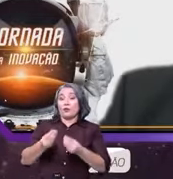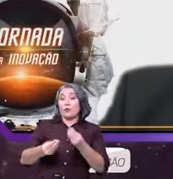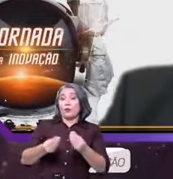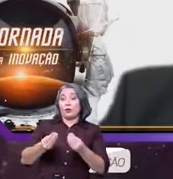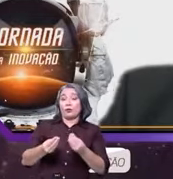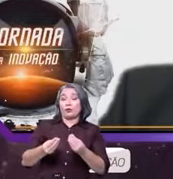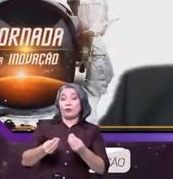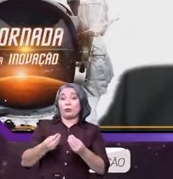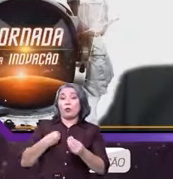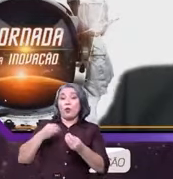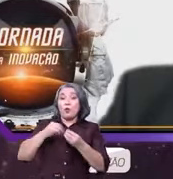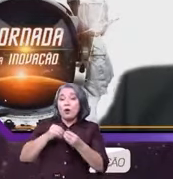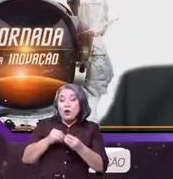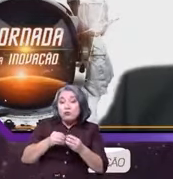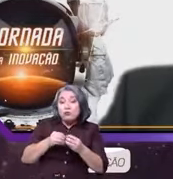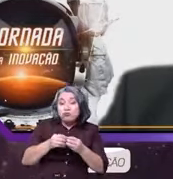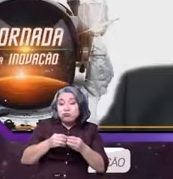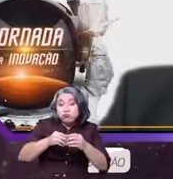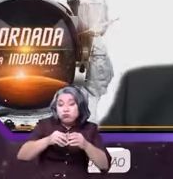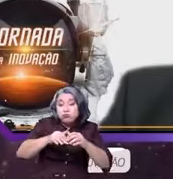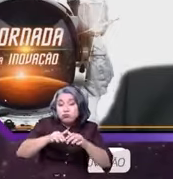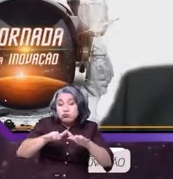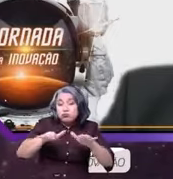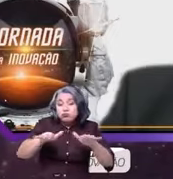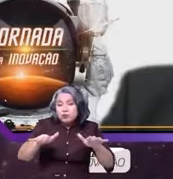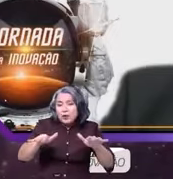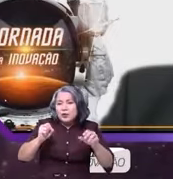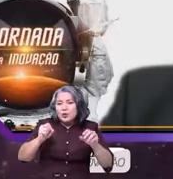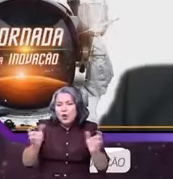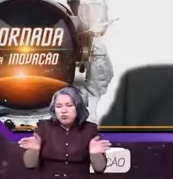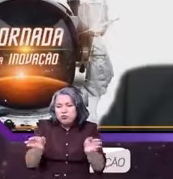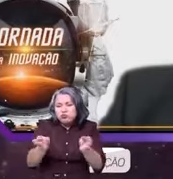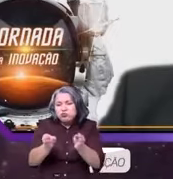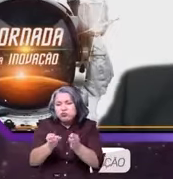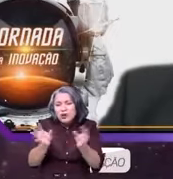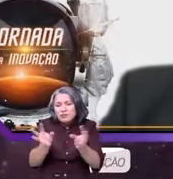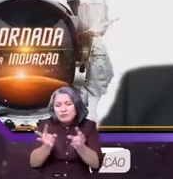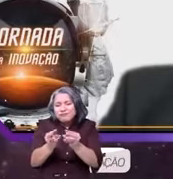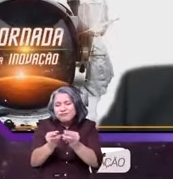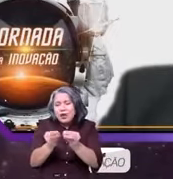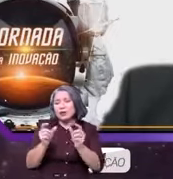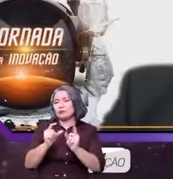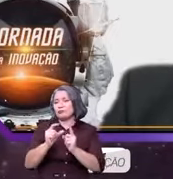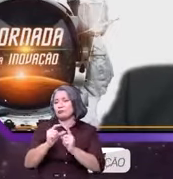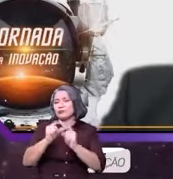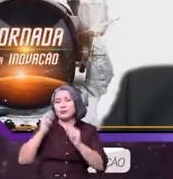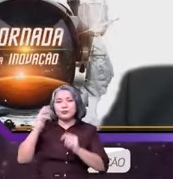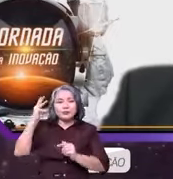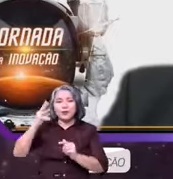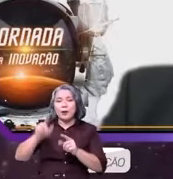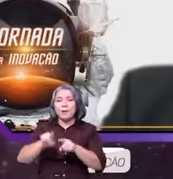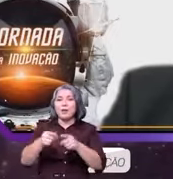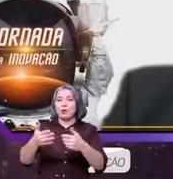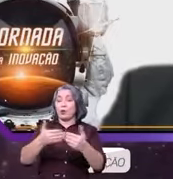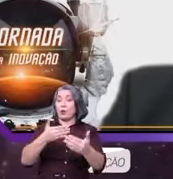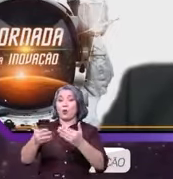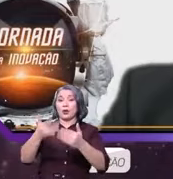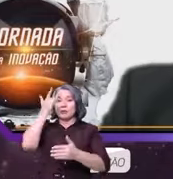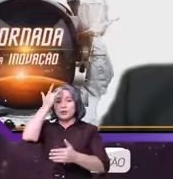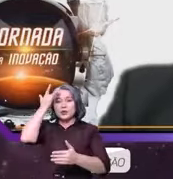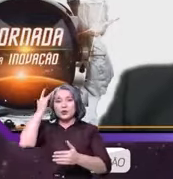mais amplo da palavra. Cliente pode ser qualquer pessoa, um ente